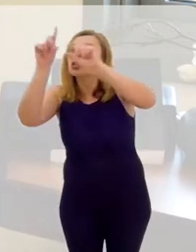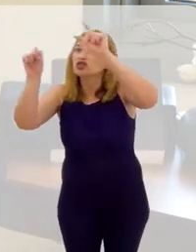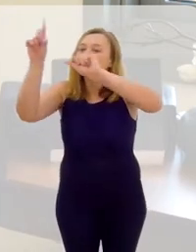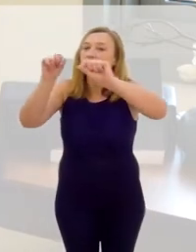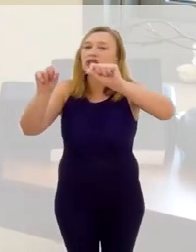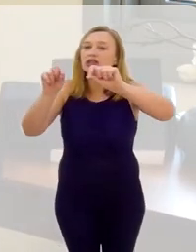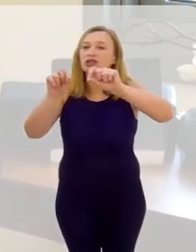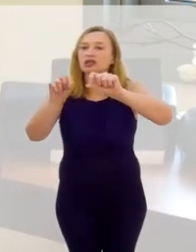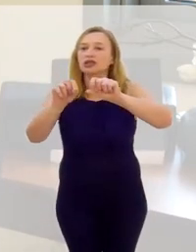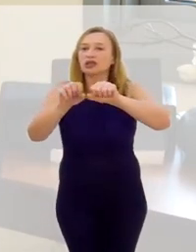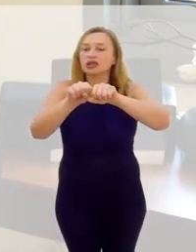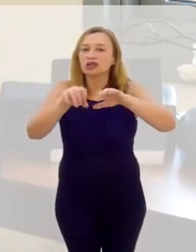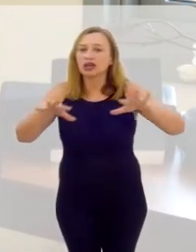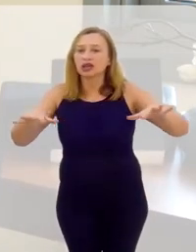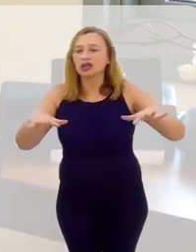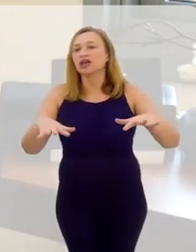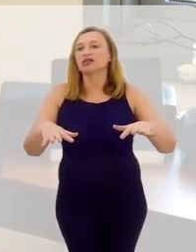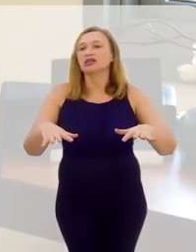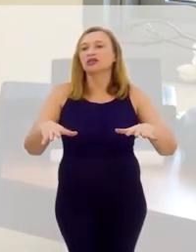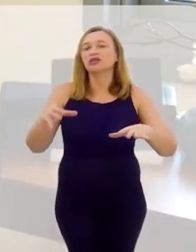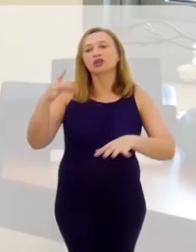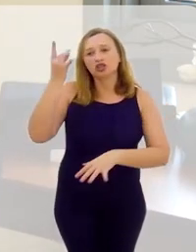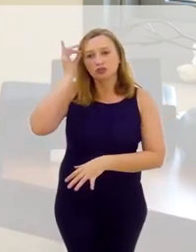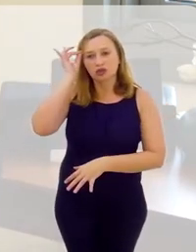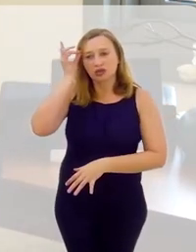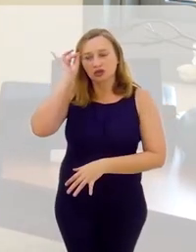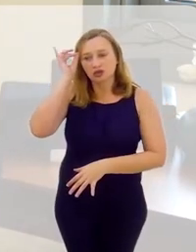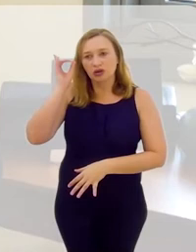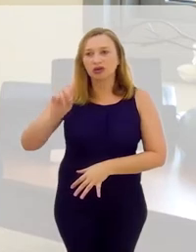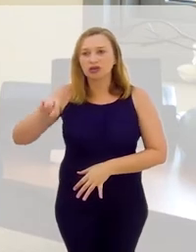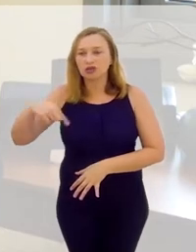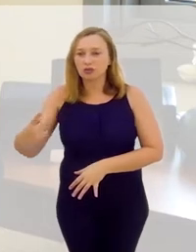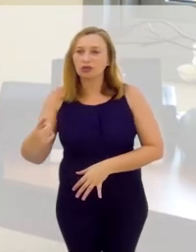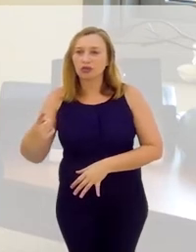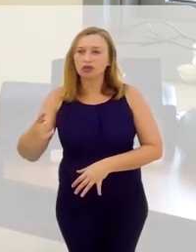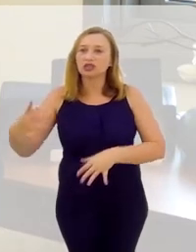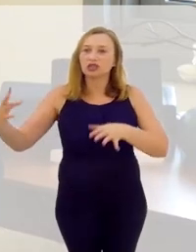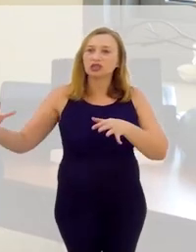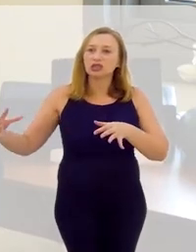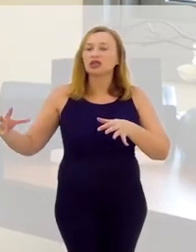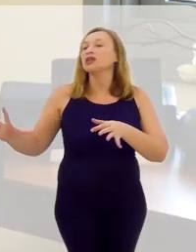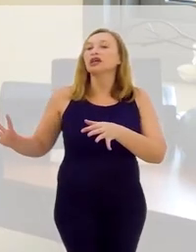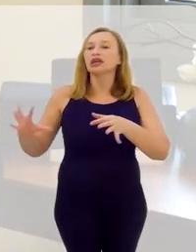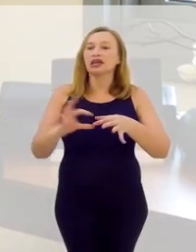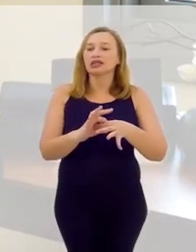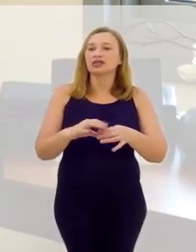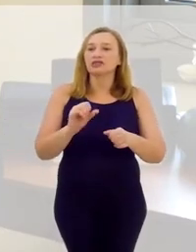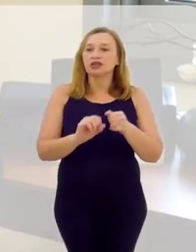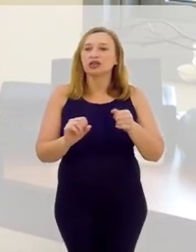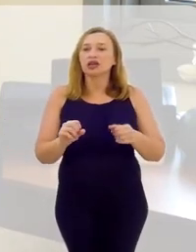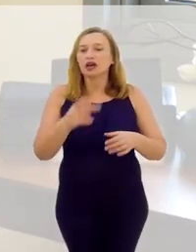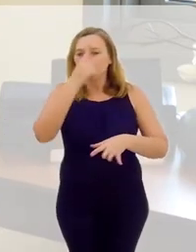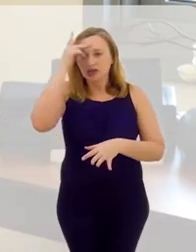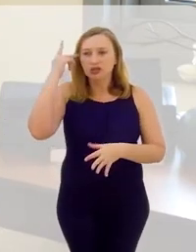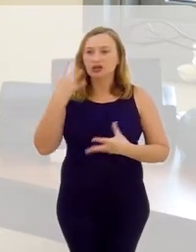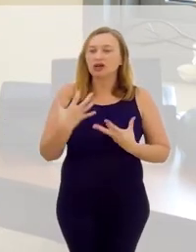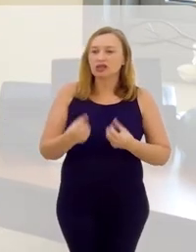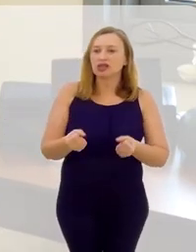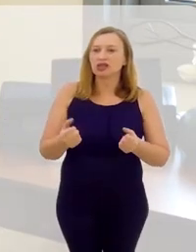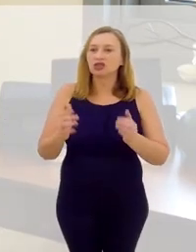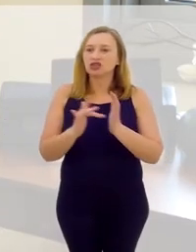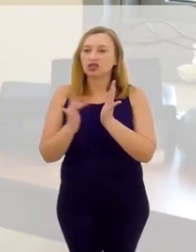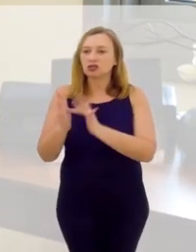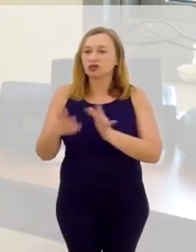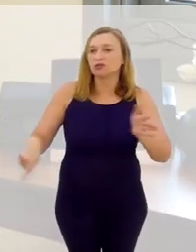E também as estrelas, que é uma geração espiritual, que seria gerada futuramente através do convênio que as pessoas fizessem. Uma vez que a pessoa